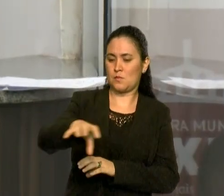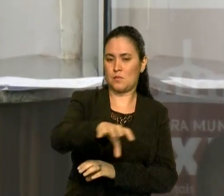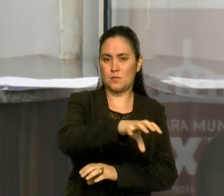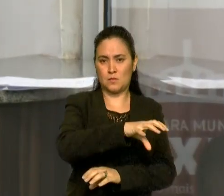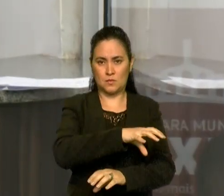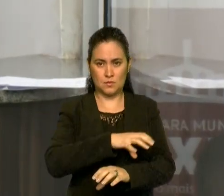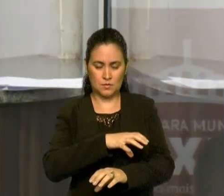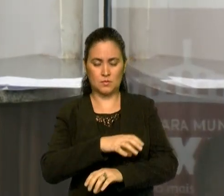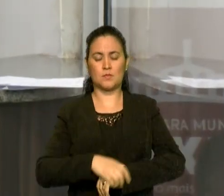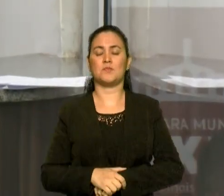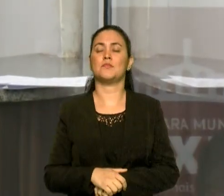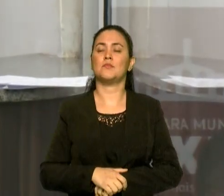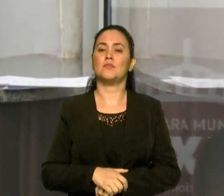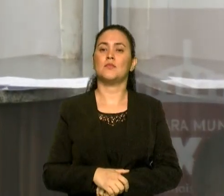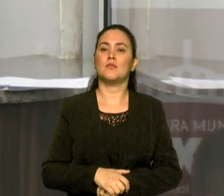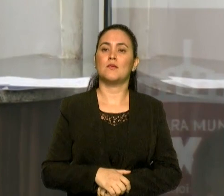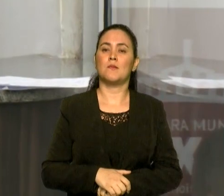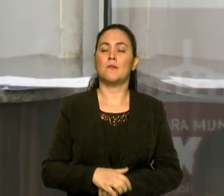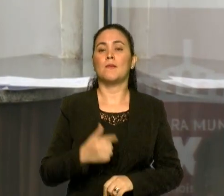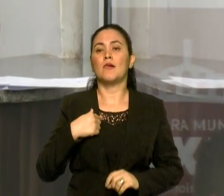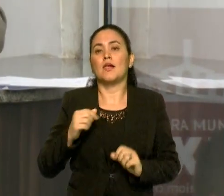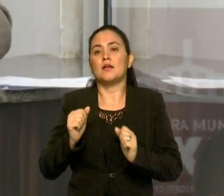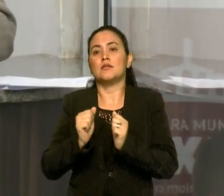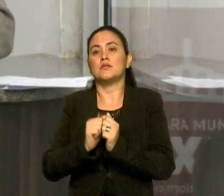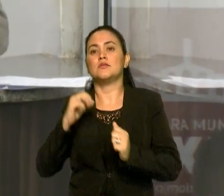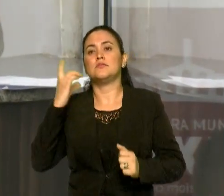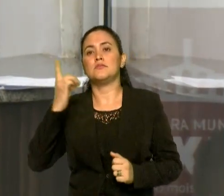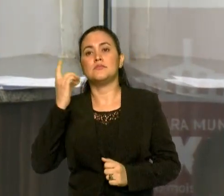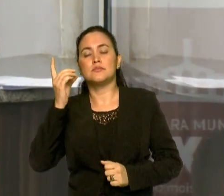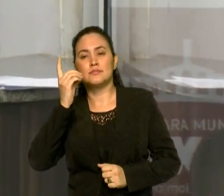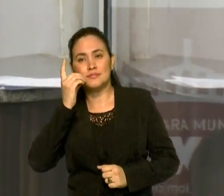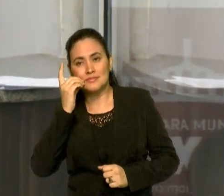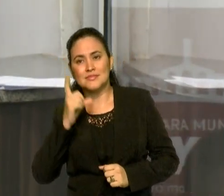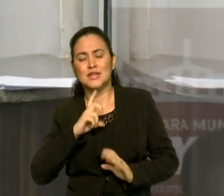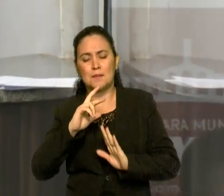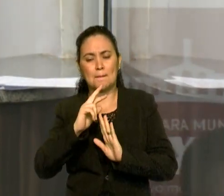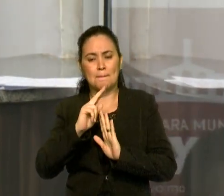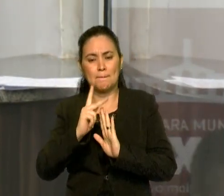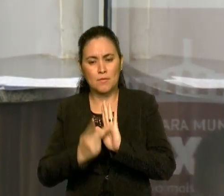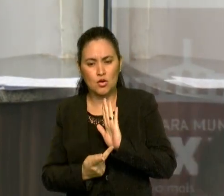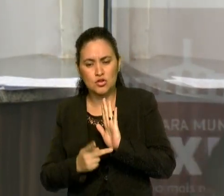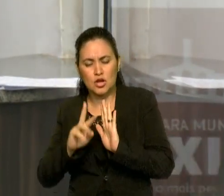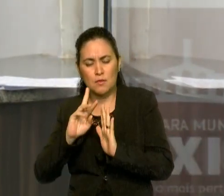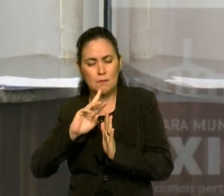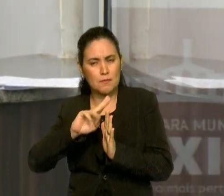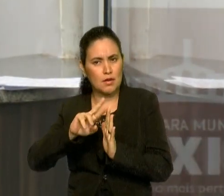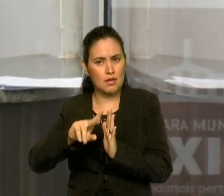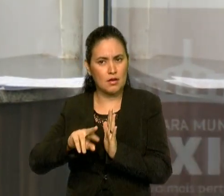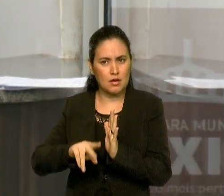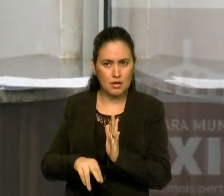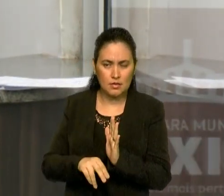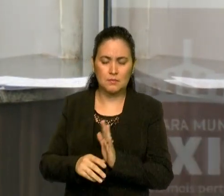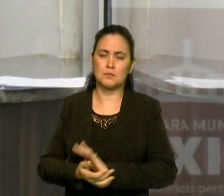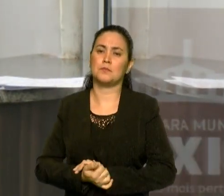e a deputada Daniele, como eu estava falando anteriormente também na reunião, quando a gente entra,